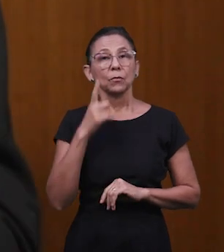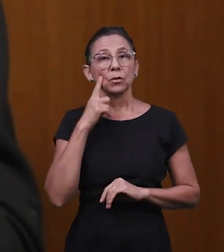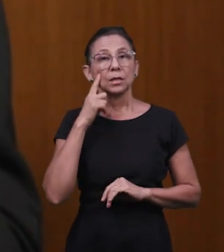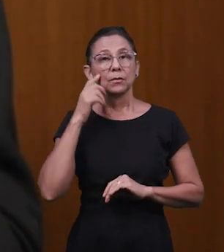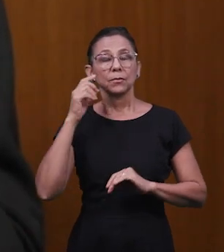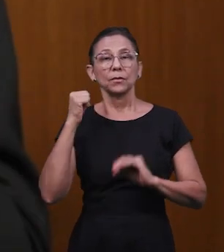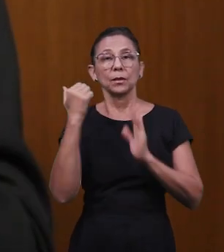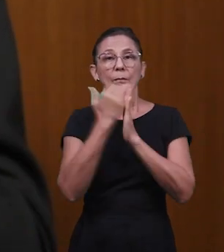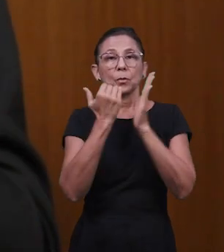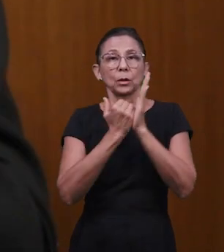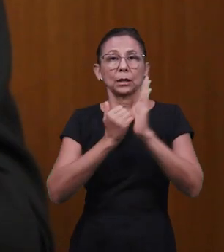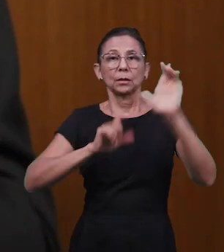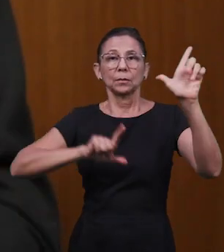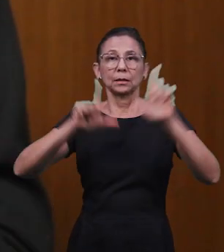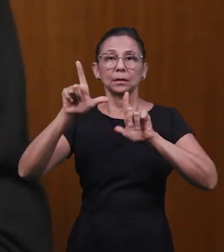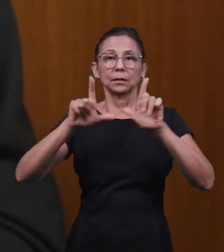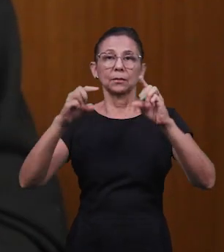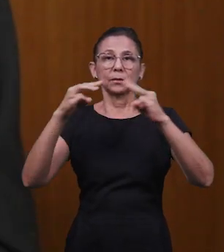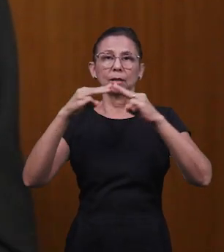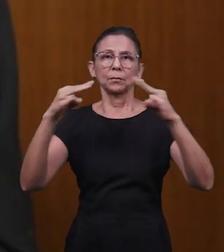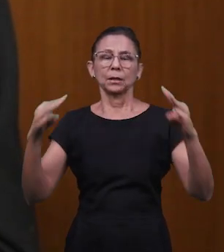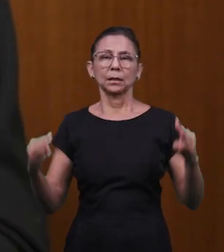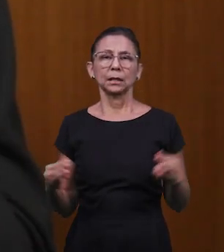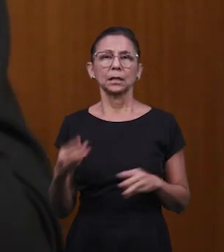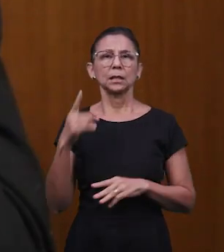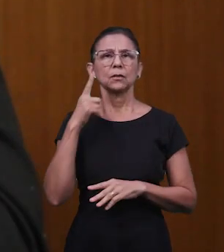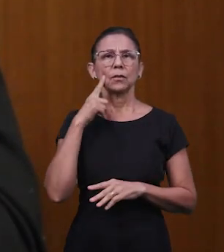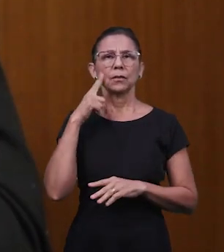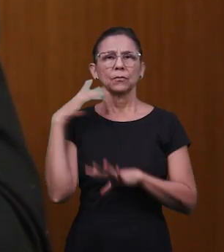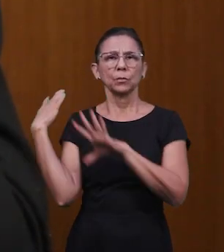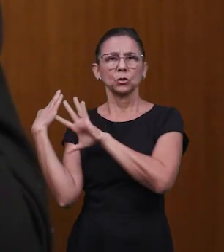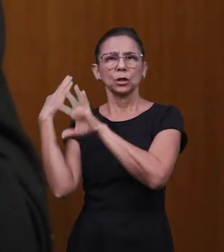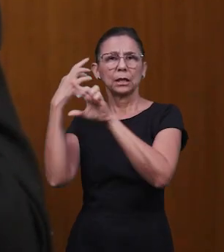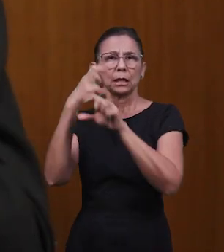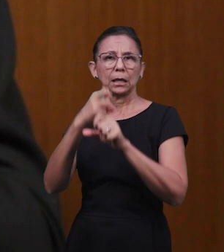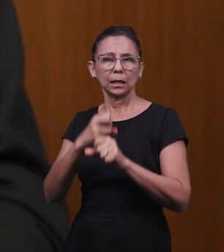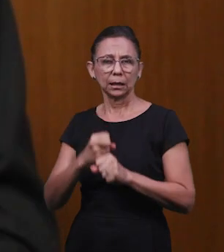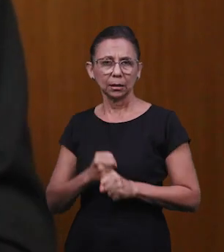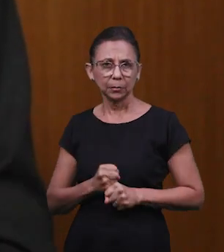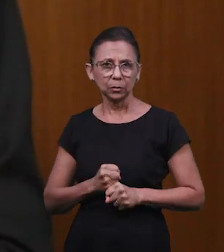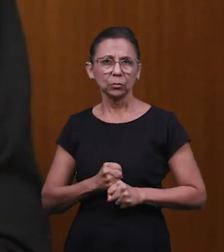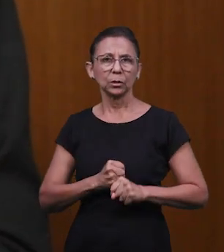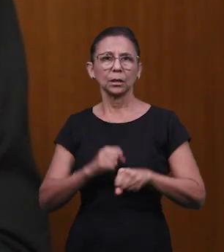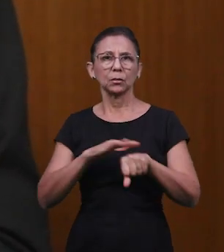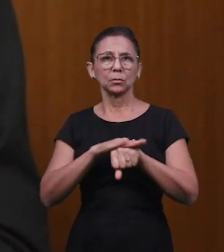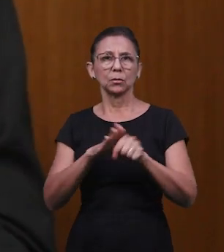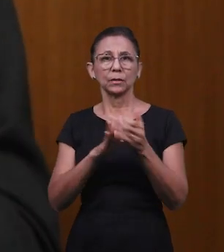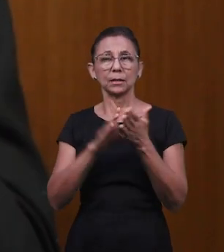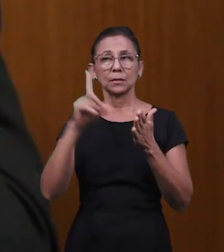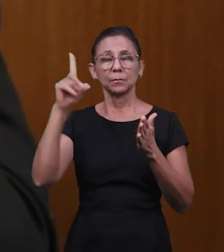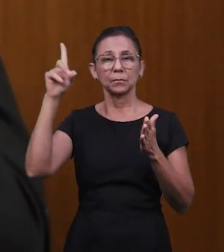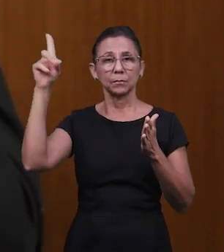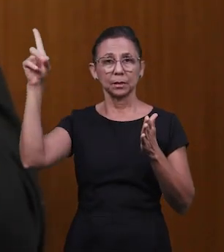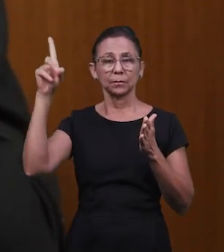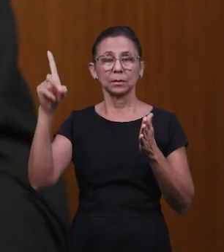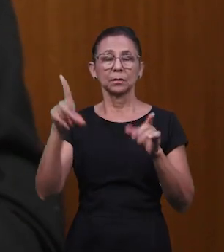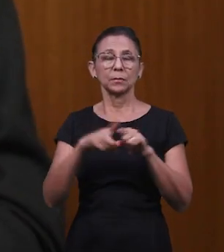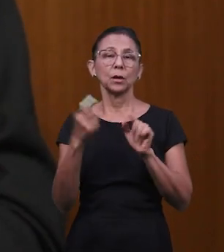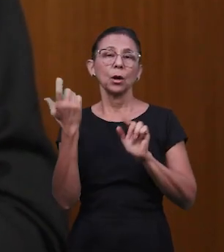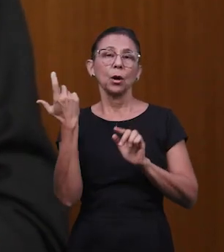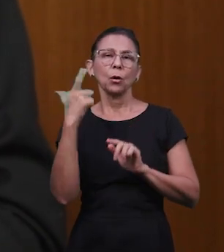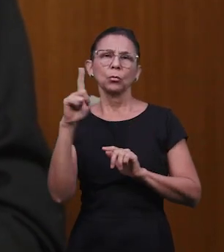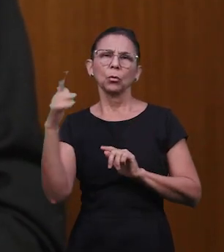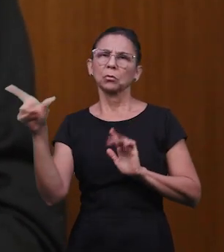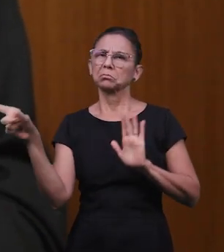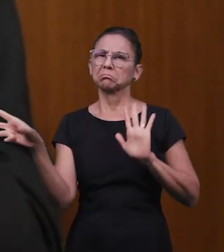Manaim, assiste em outros horários também a reprise deste conteúdo e de outros conteúdos do Conversas Bíblicas, e você